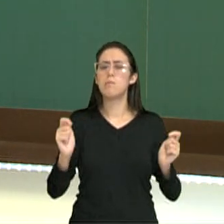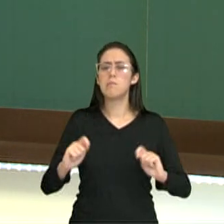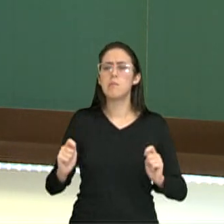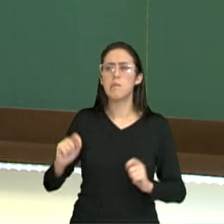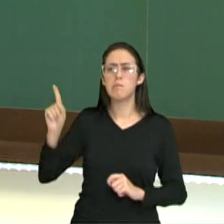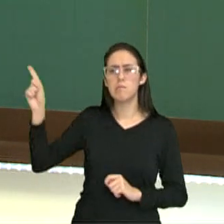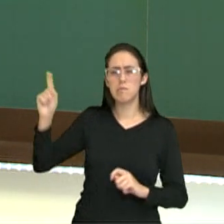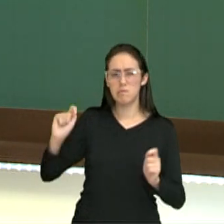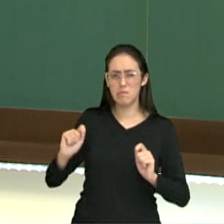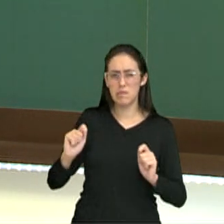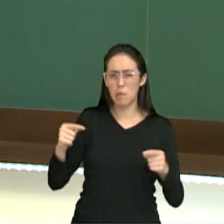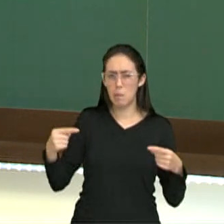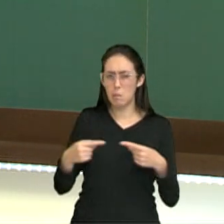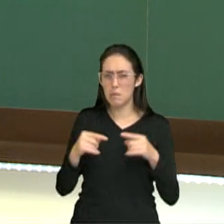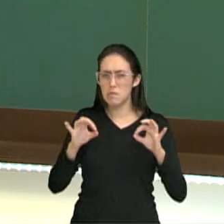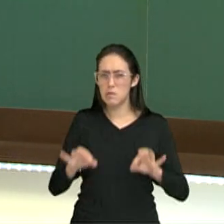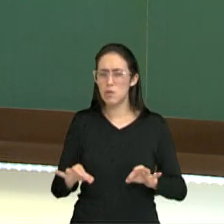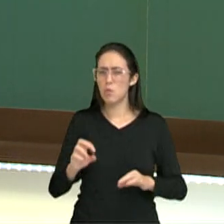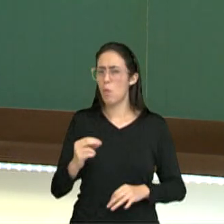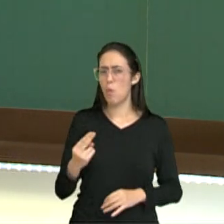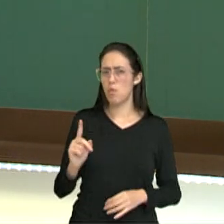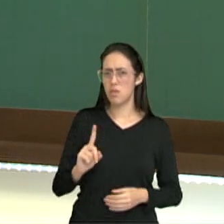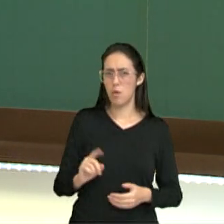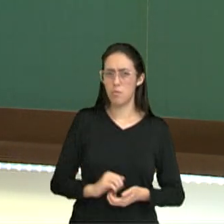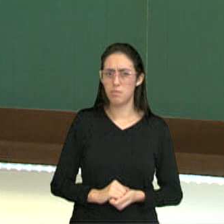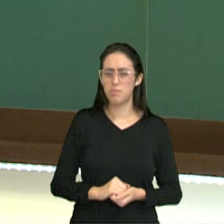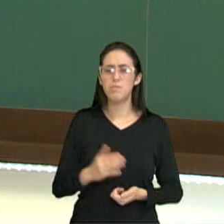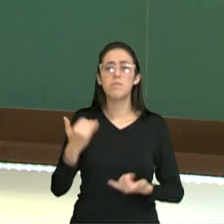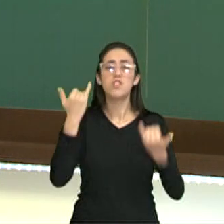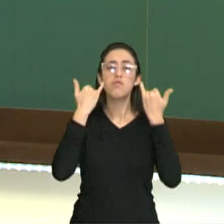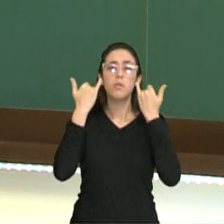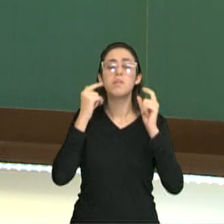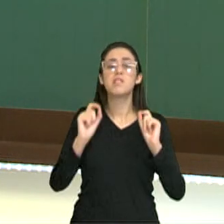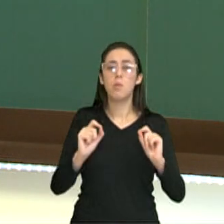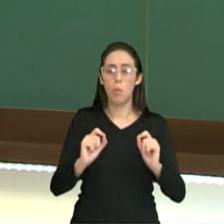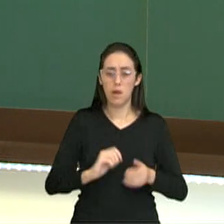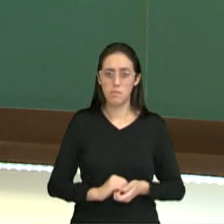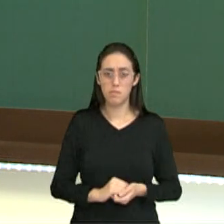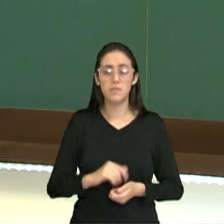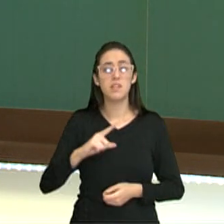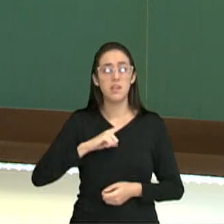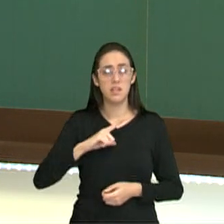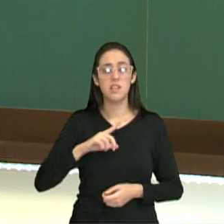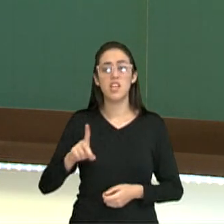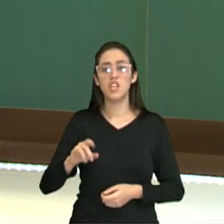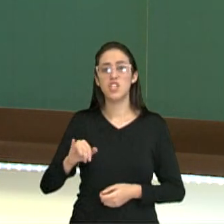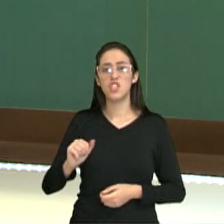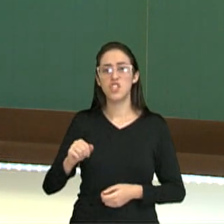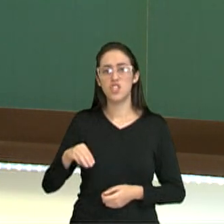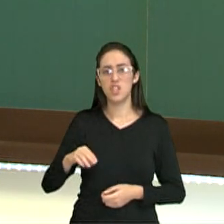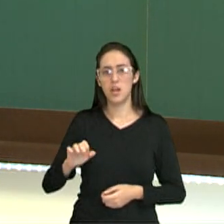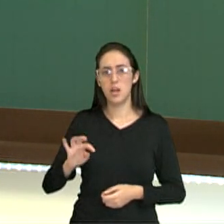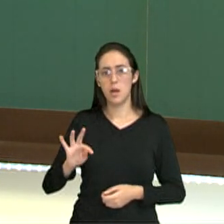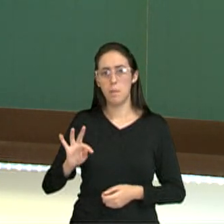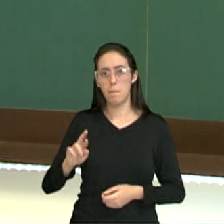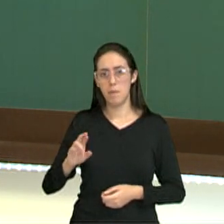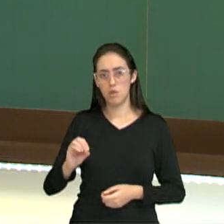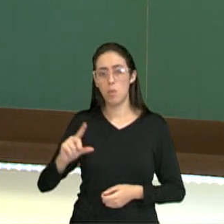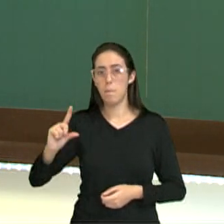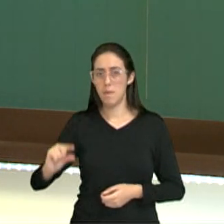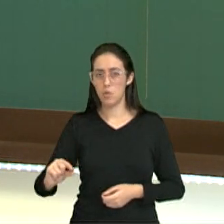se ela bate ou não bate. Quais são os dados que eu tenho? Eu tenho o diâmetro menor aqui, que vale